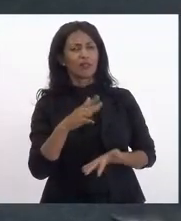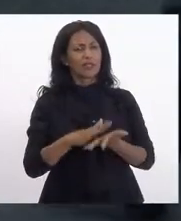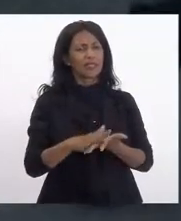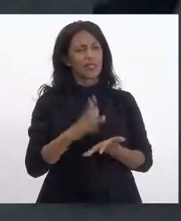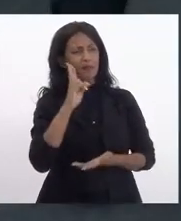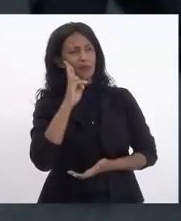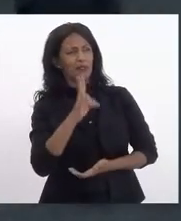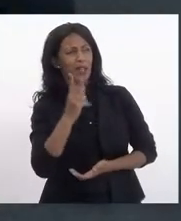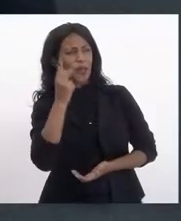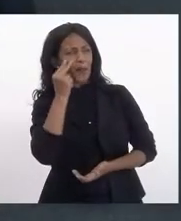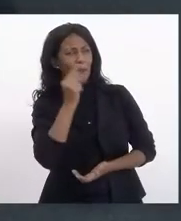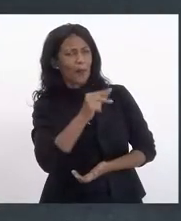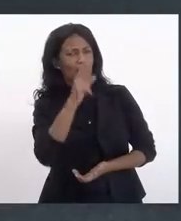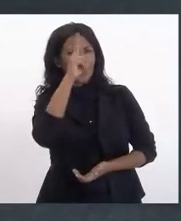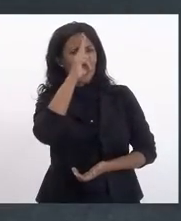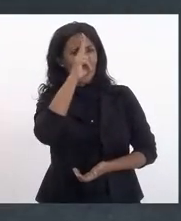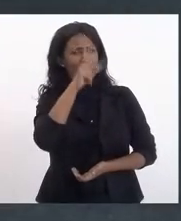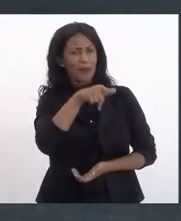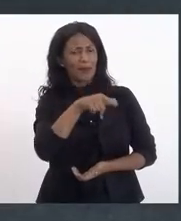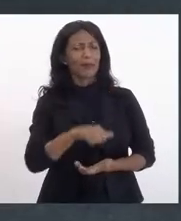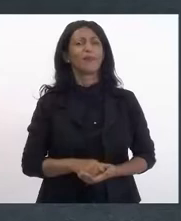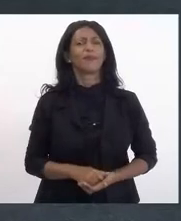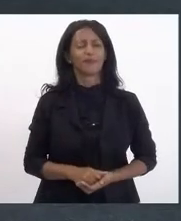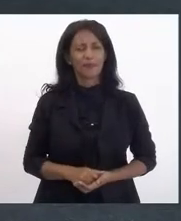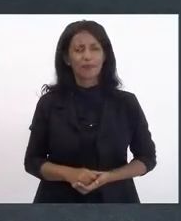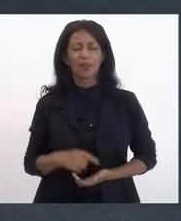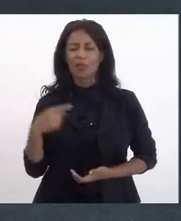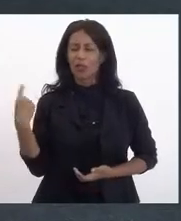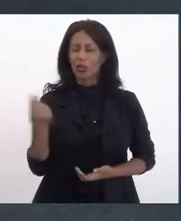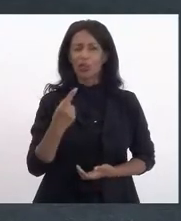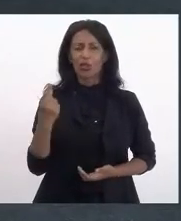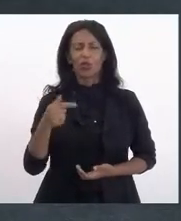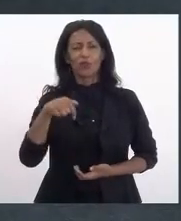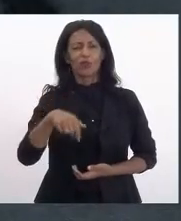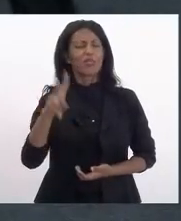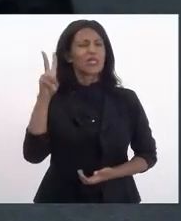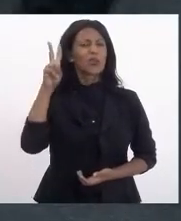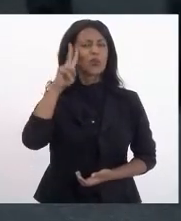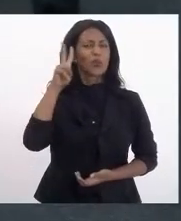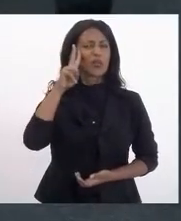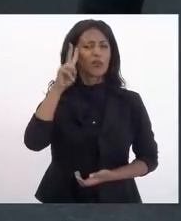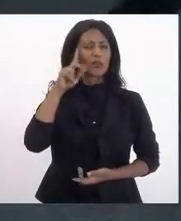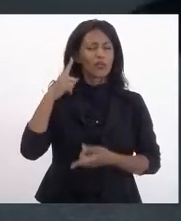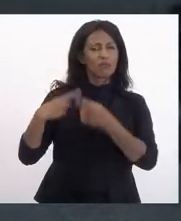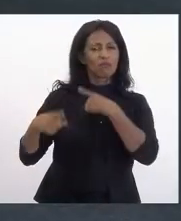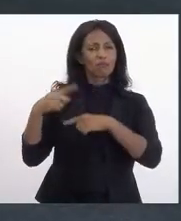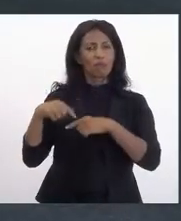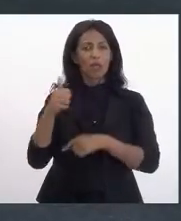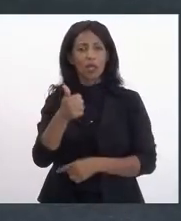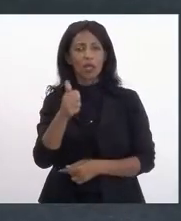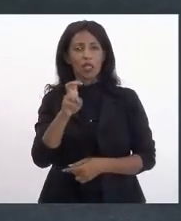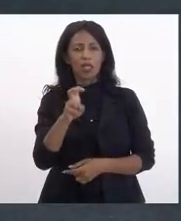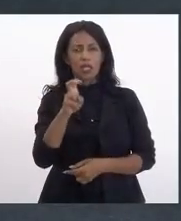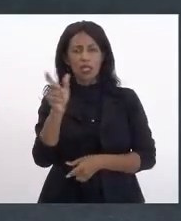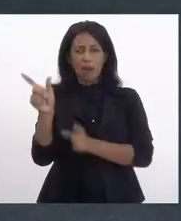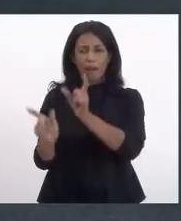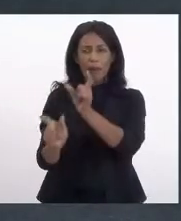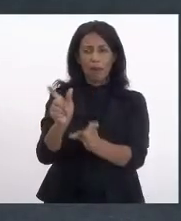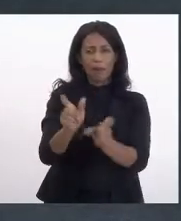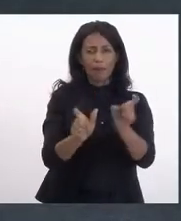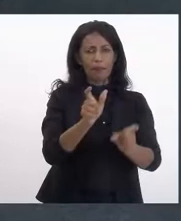Francisco, lembro de uma linda homenagem que nós fizemos nessa segunda-feira para 15